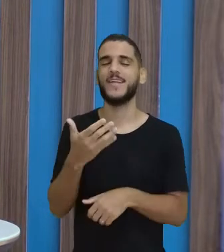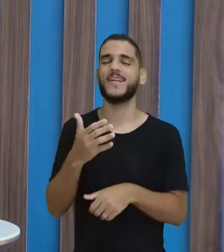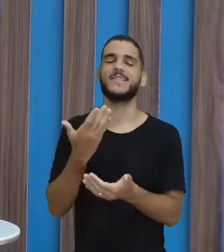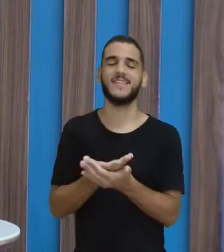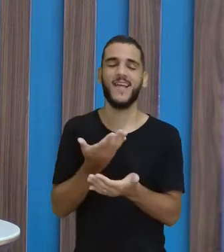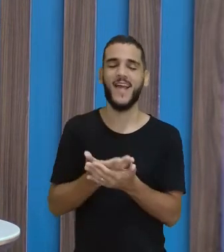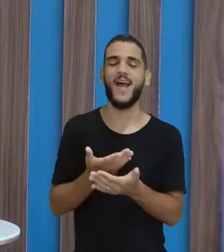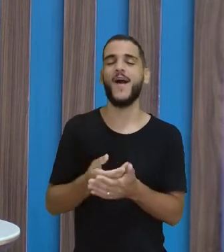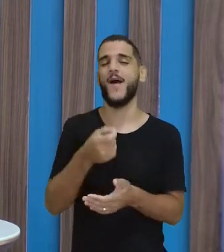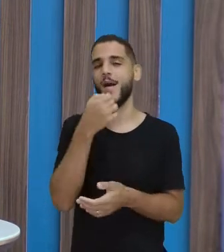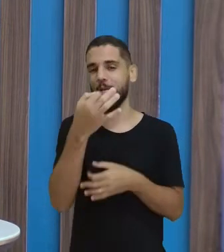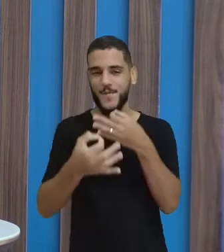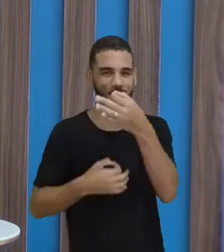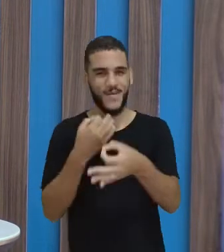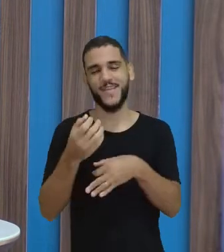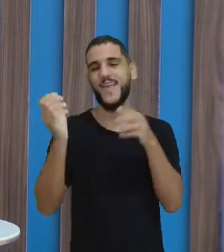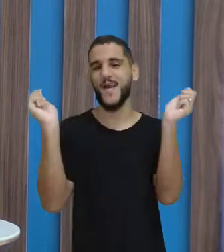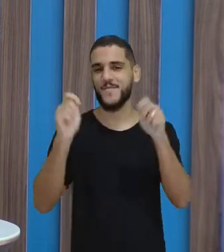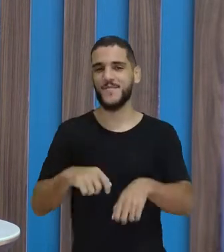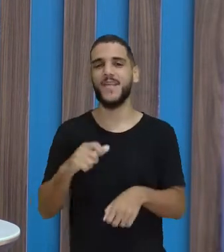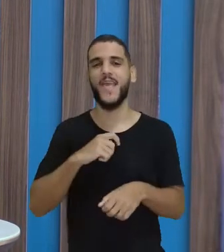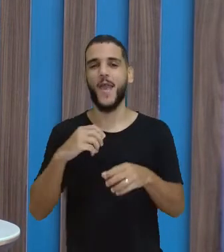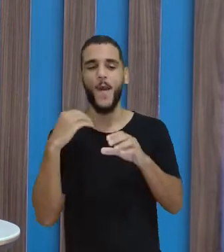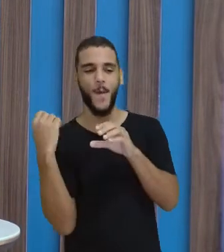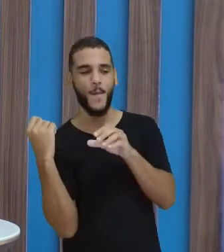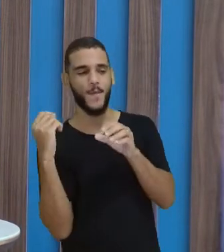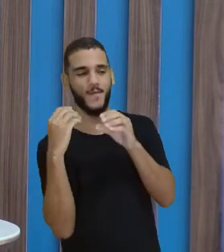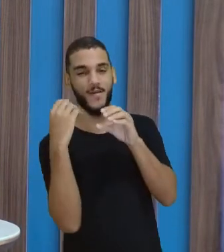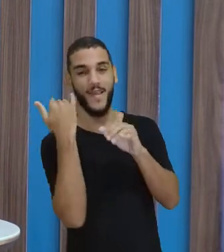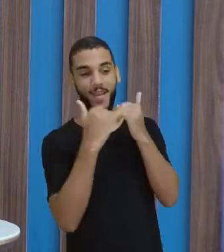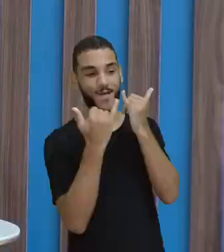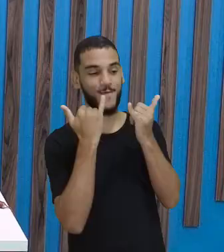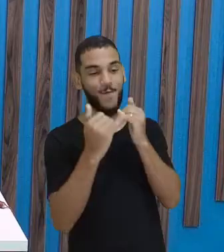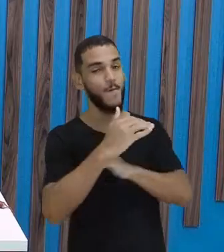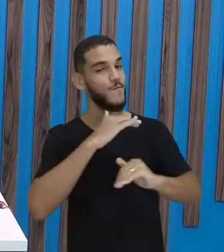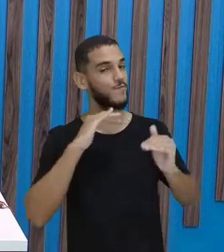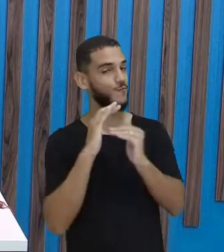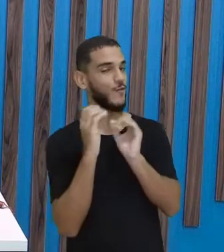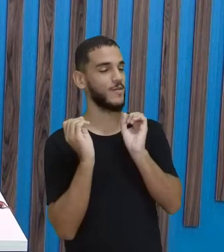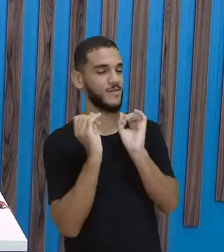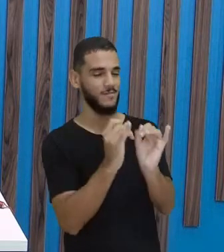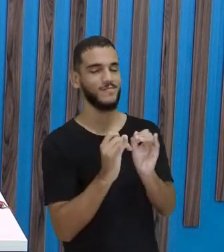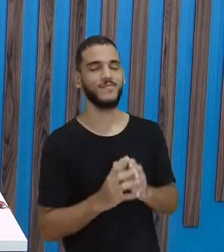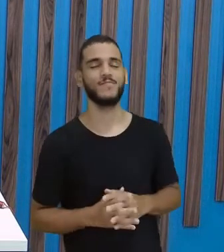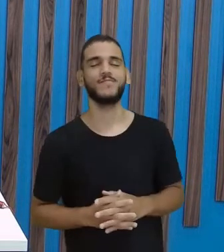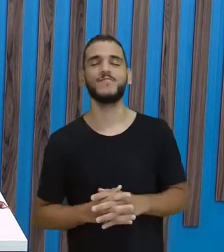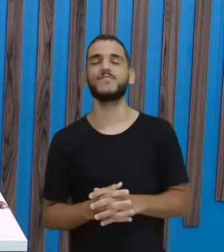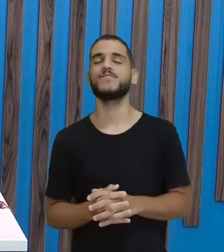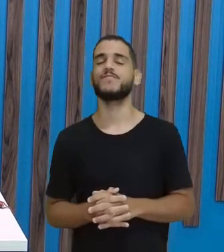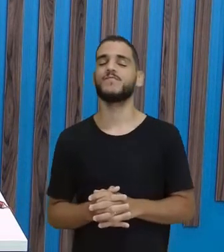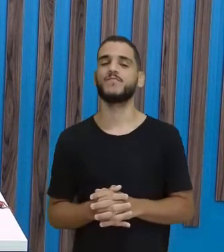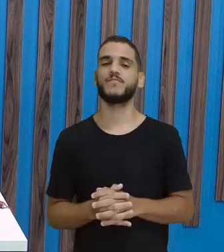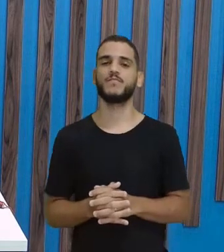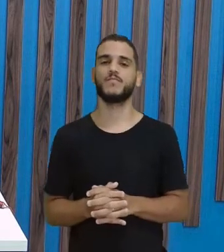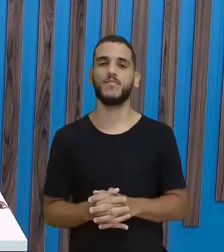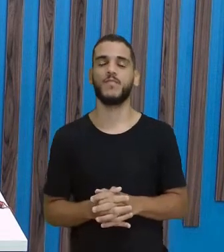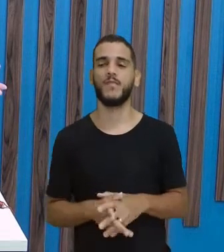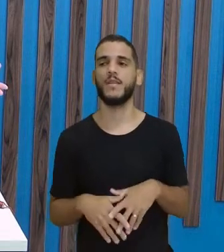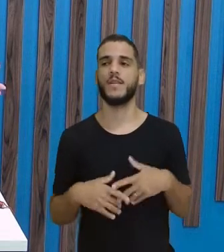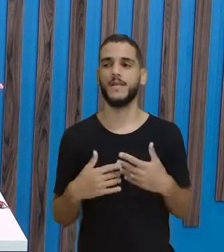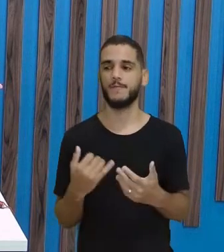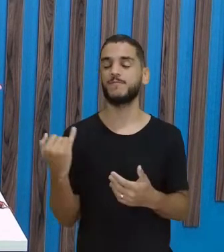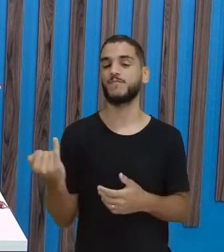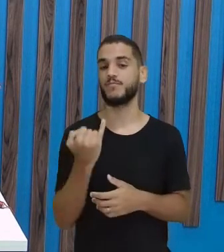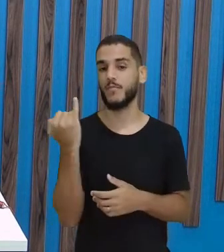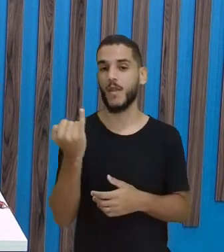manda comentários, que eu passo tudo para a professora Sandra. Vamos embora. Então, uma coisa muito importante... tô aqui agora